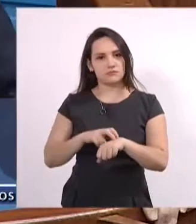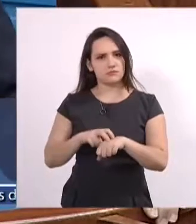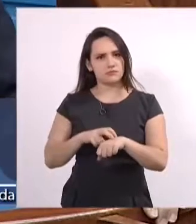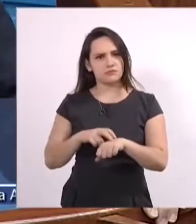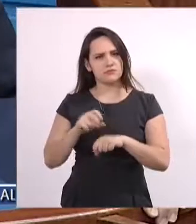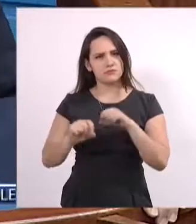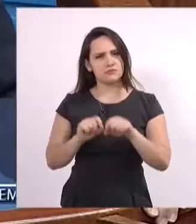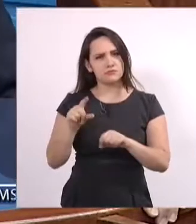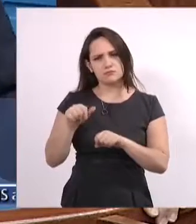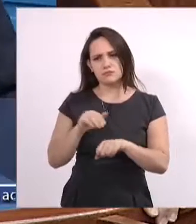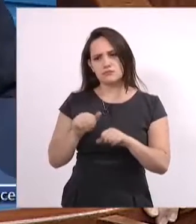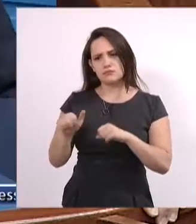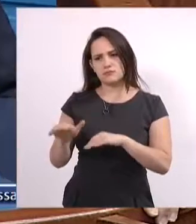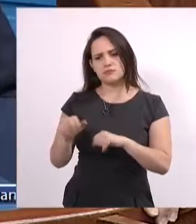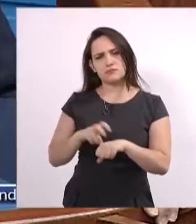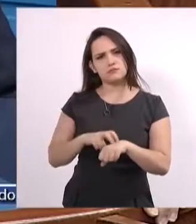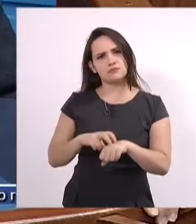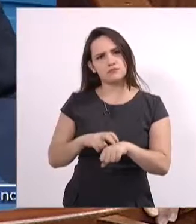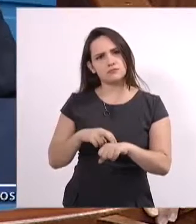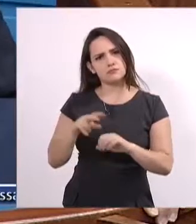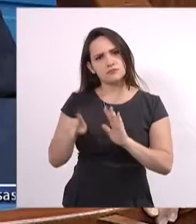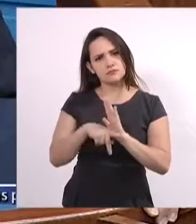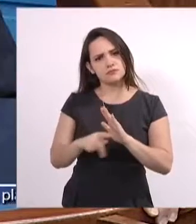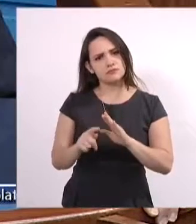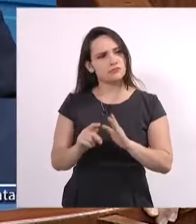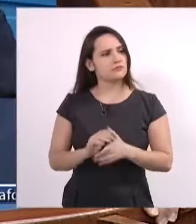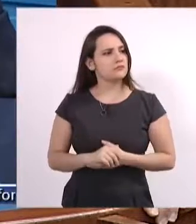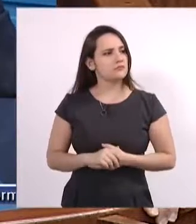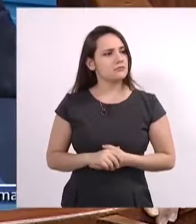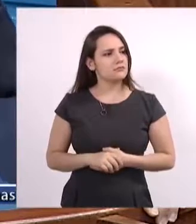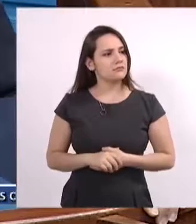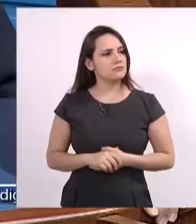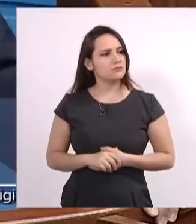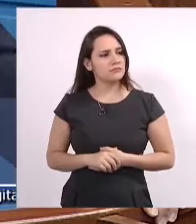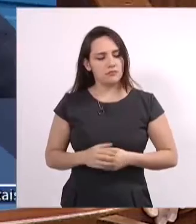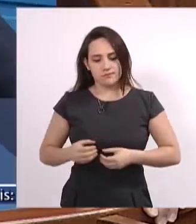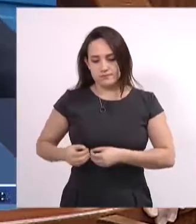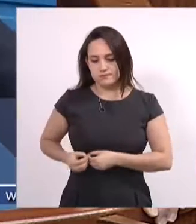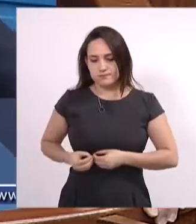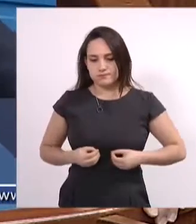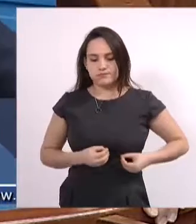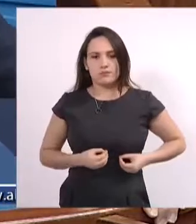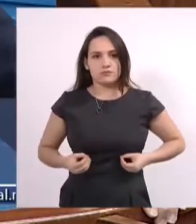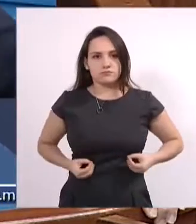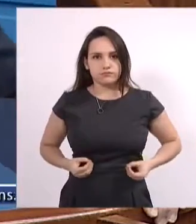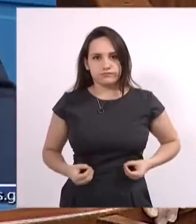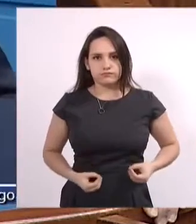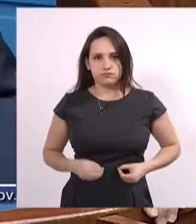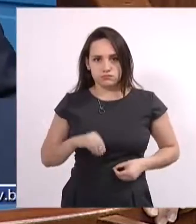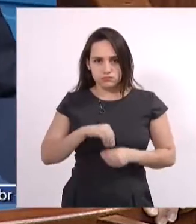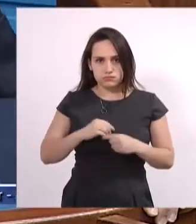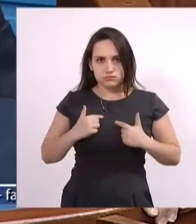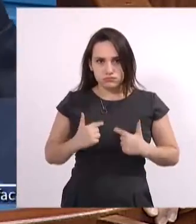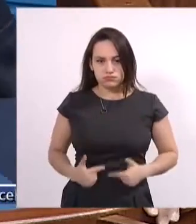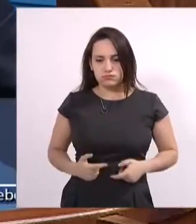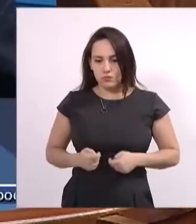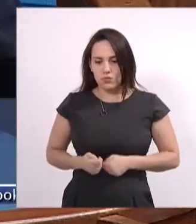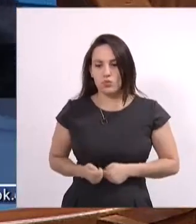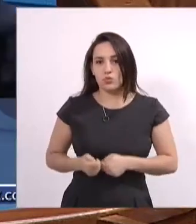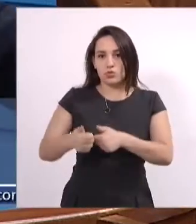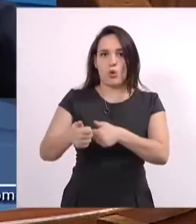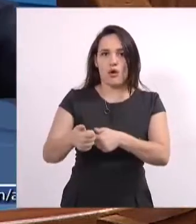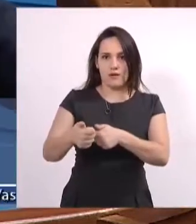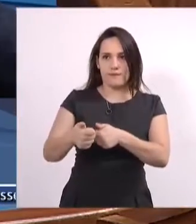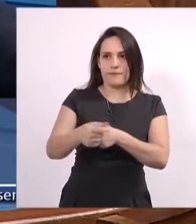é o setembro da doação de órgãos. E nós criamos, e foi